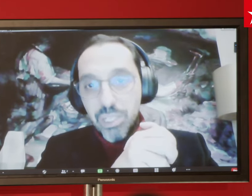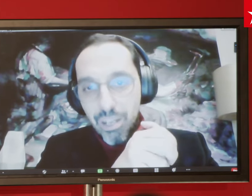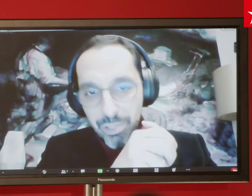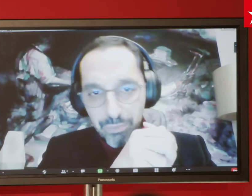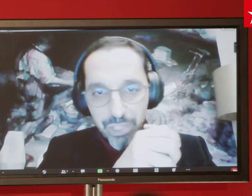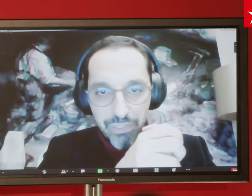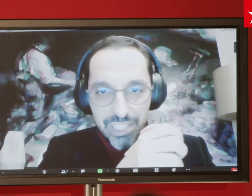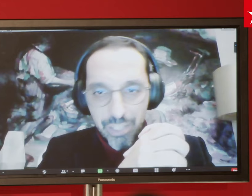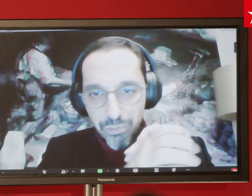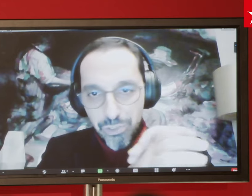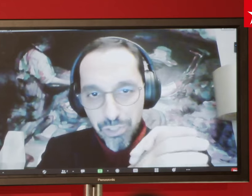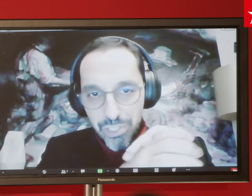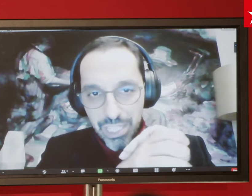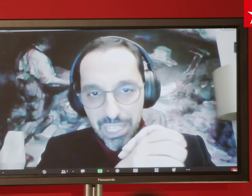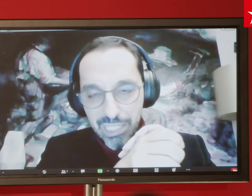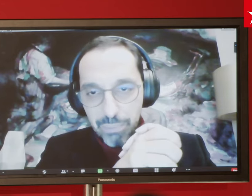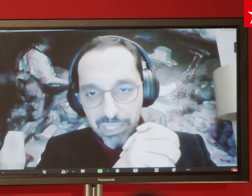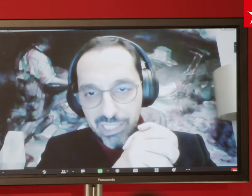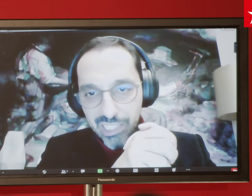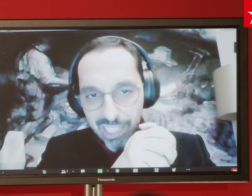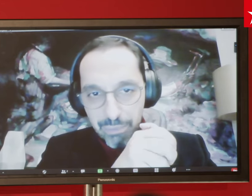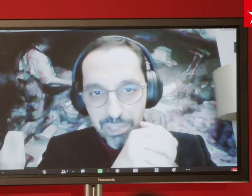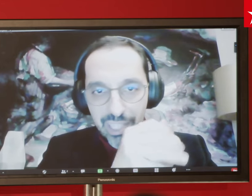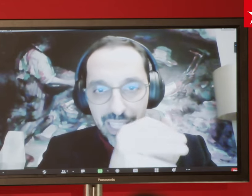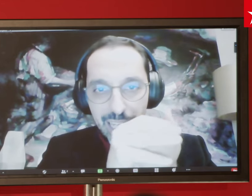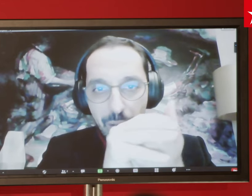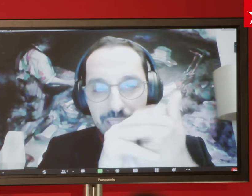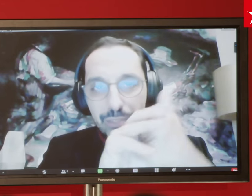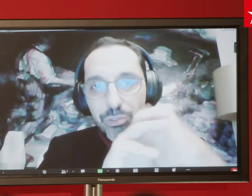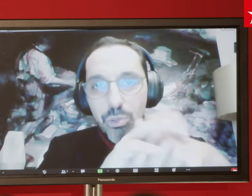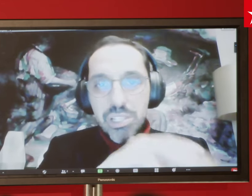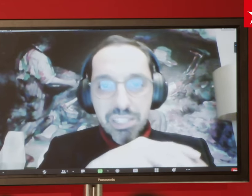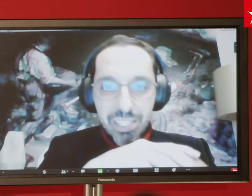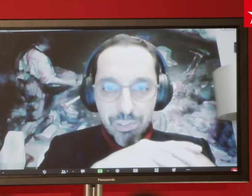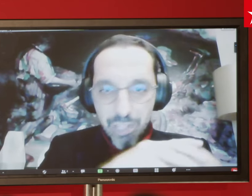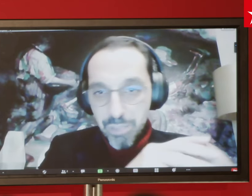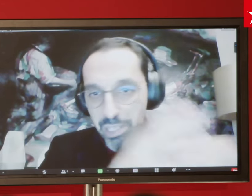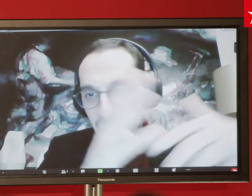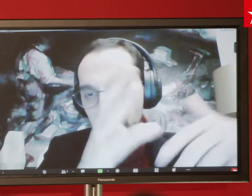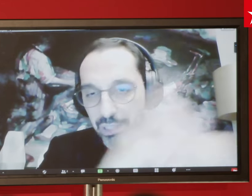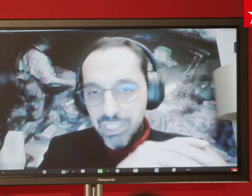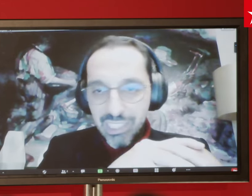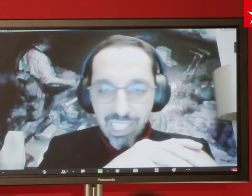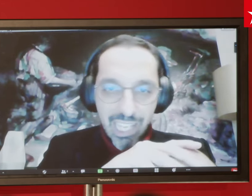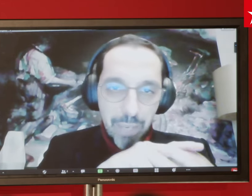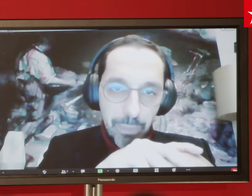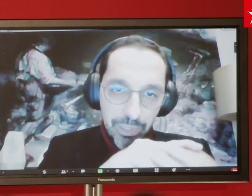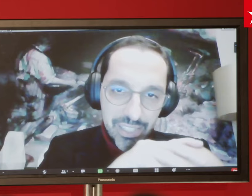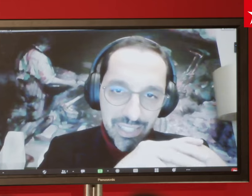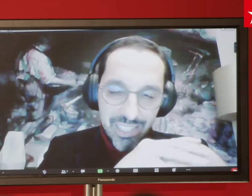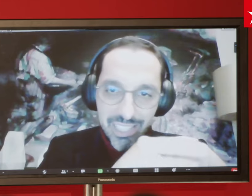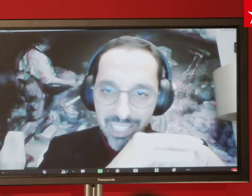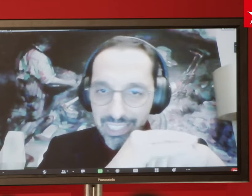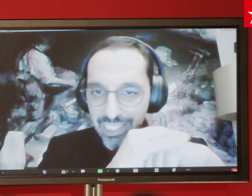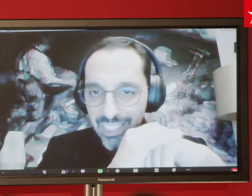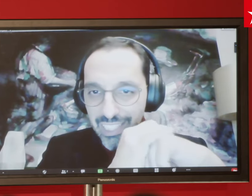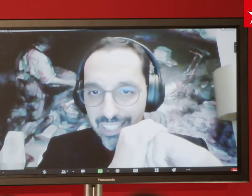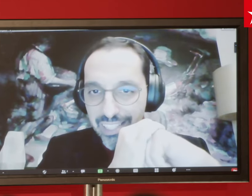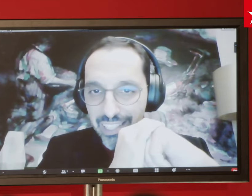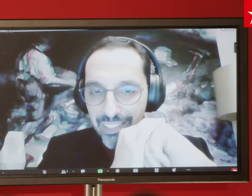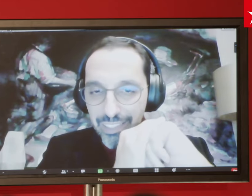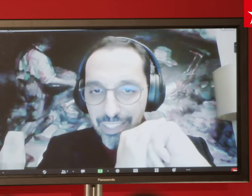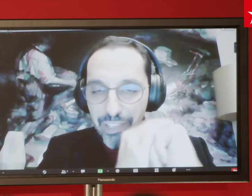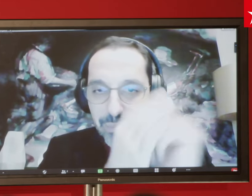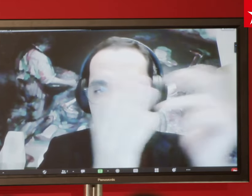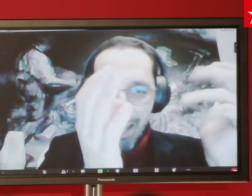por causa, muitas vezes, das funções que pratica crimes, e não é tanto no exercício das mesmas, porque a hipótese